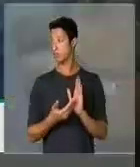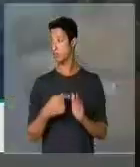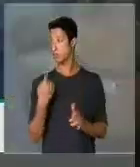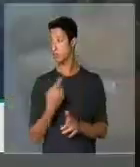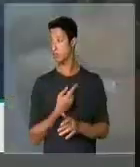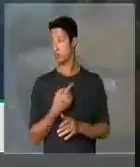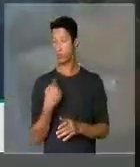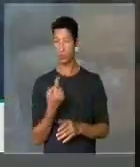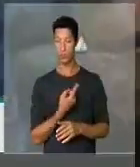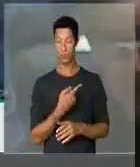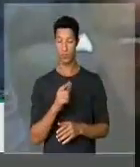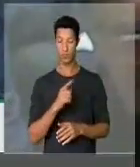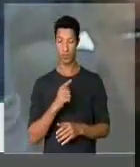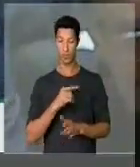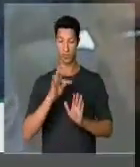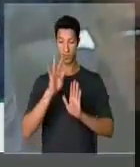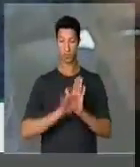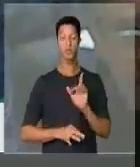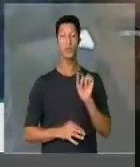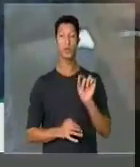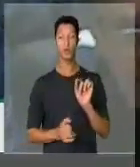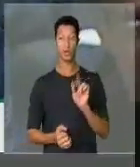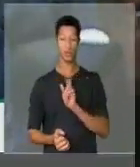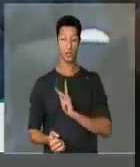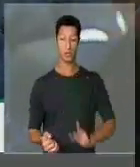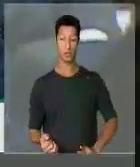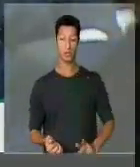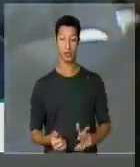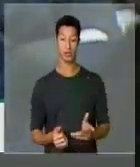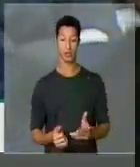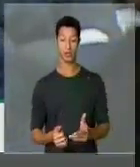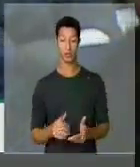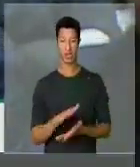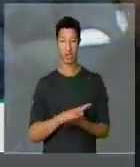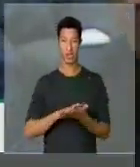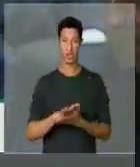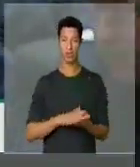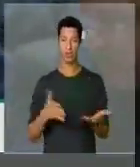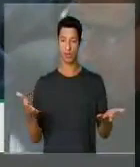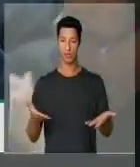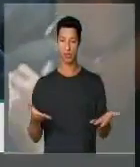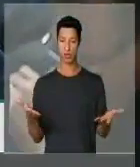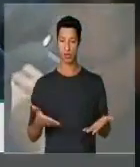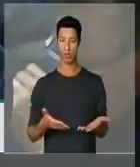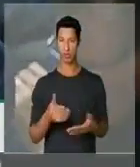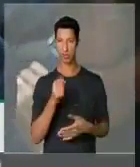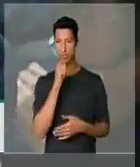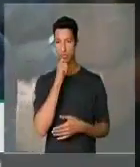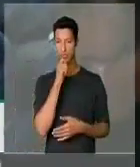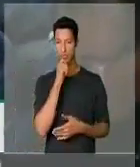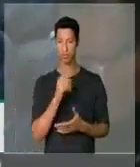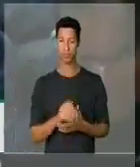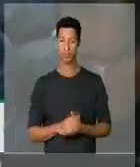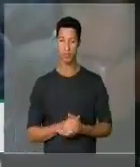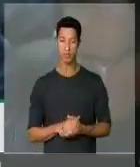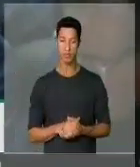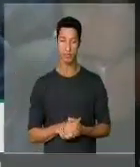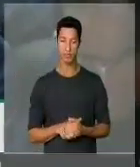que diz textualmente o seguinte, presidente: em nenhum caso, ainda que se trate de